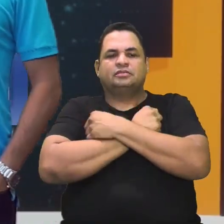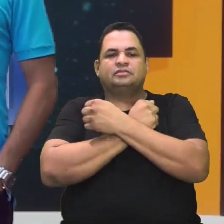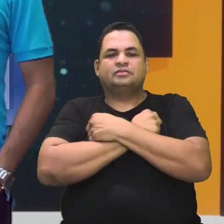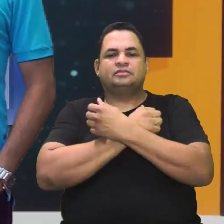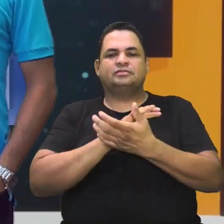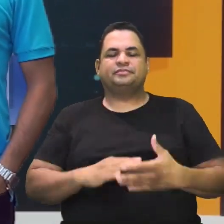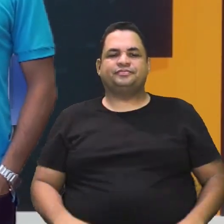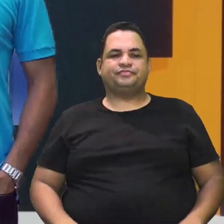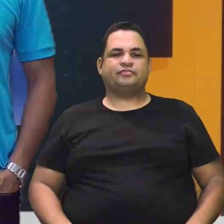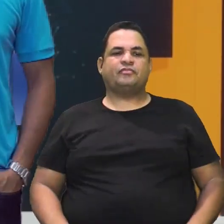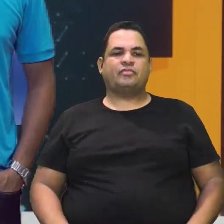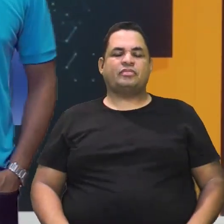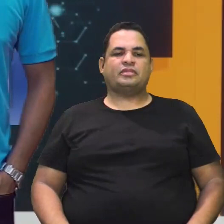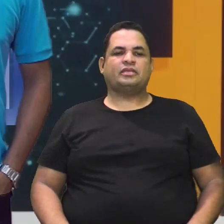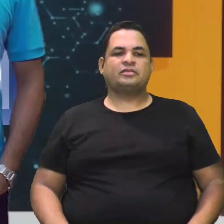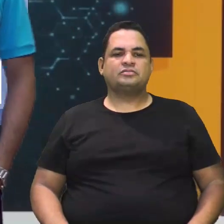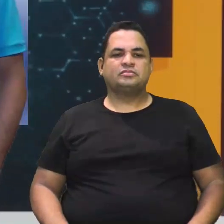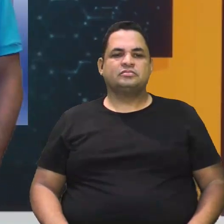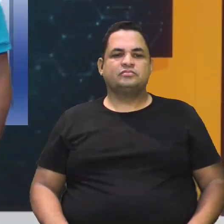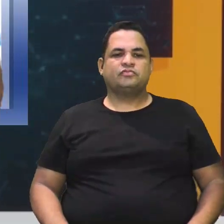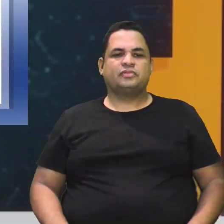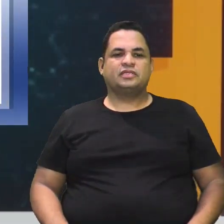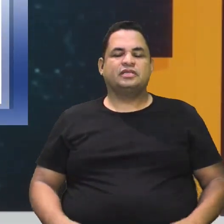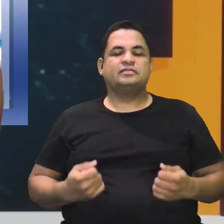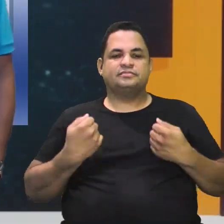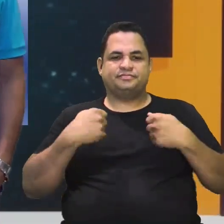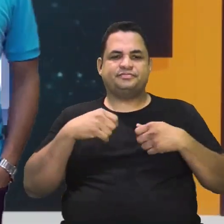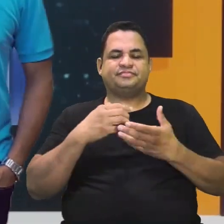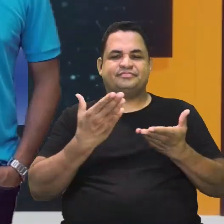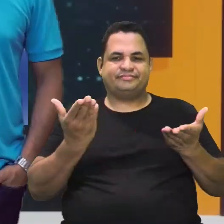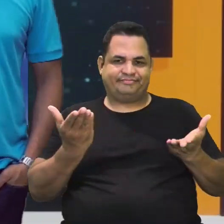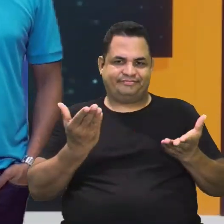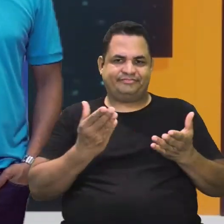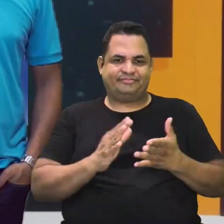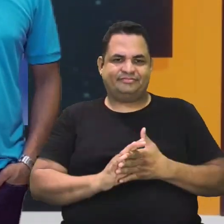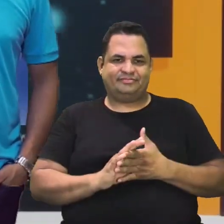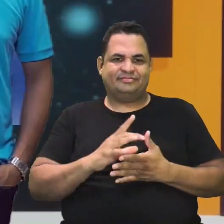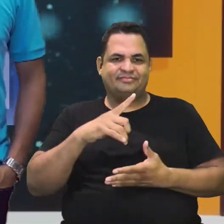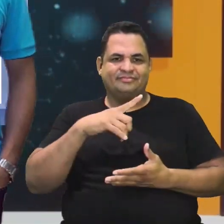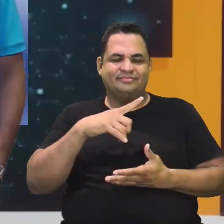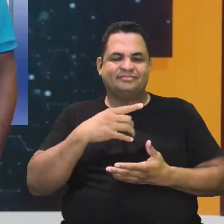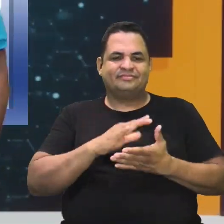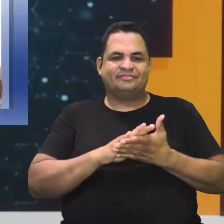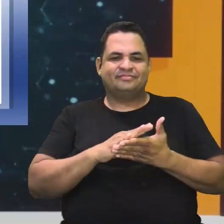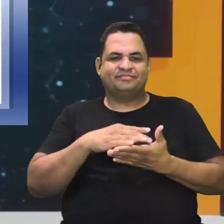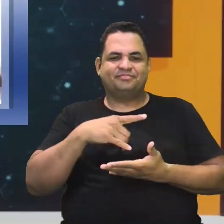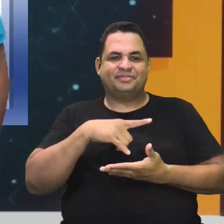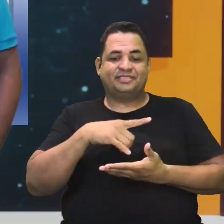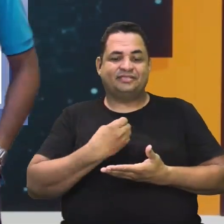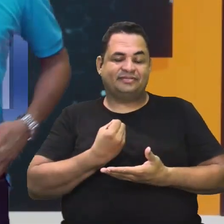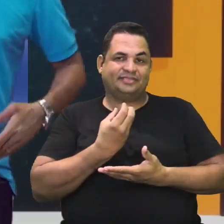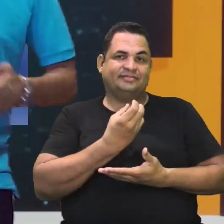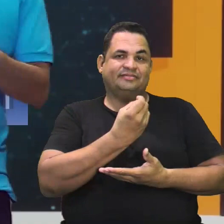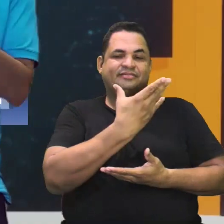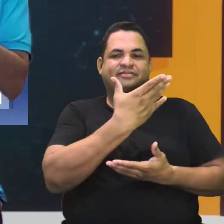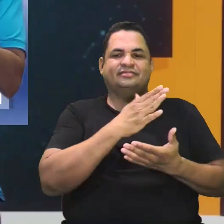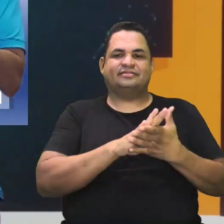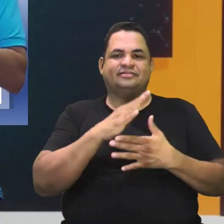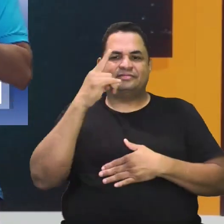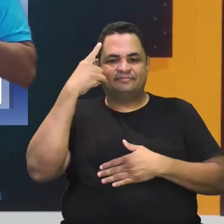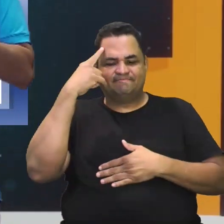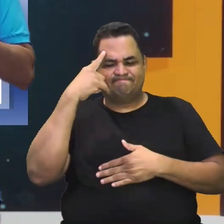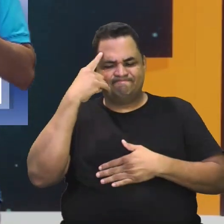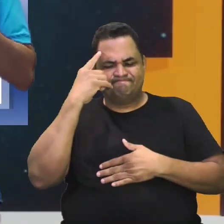Foi? Nessa? É. Não, essa ainda não, mas há possibilidades. A gente tem que fazer um tour, né, professor Maurício? Chegar estamos